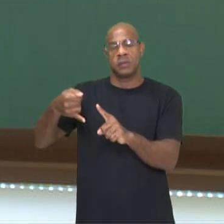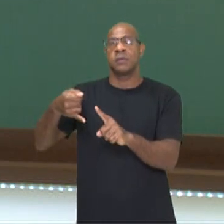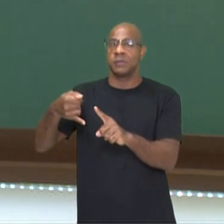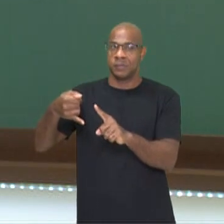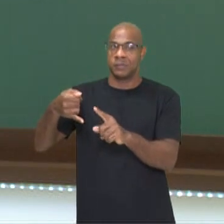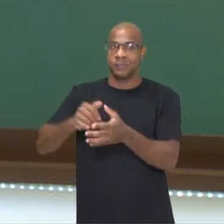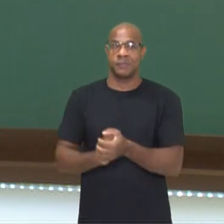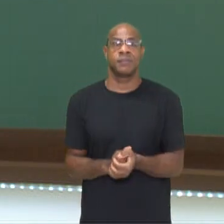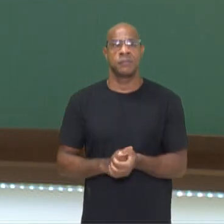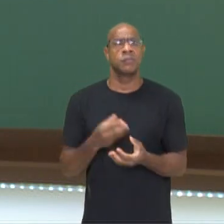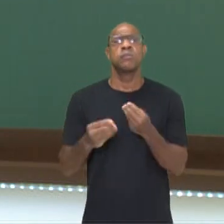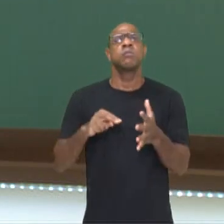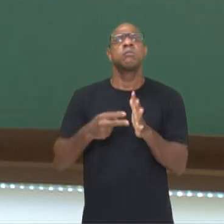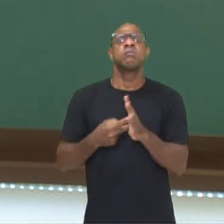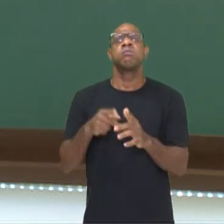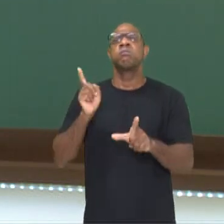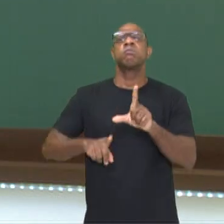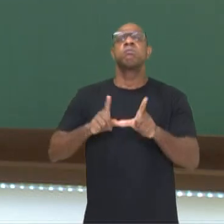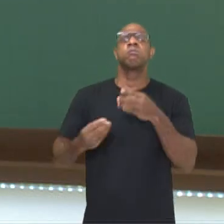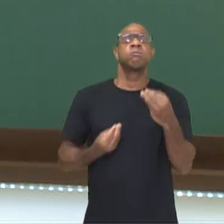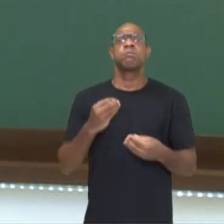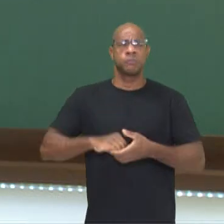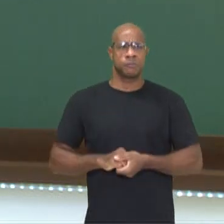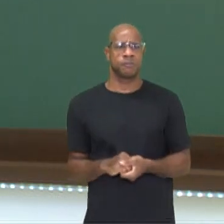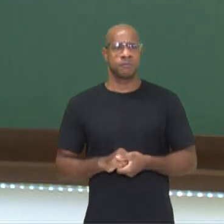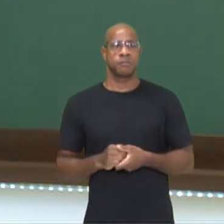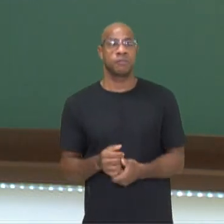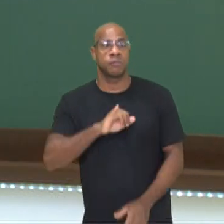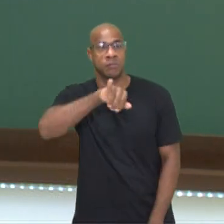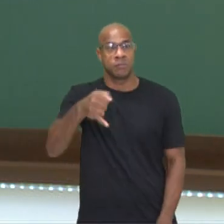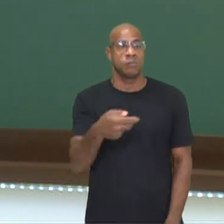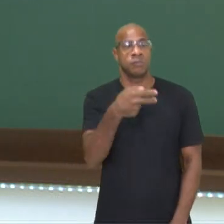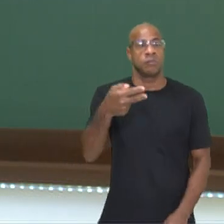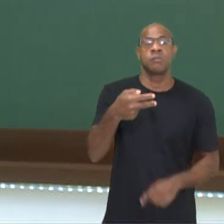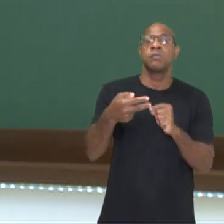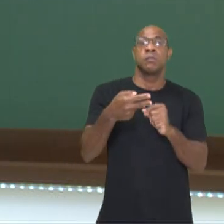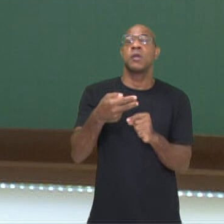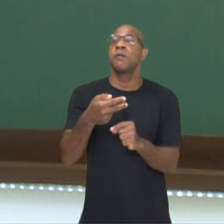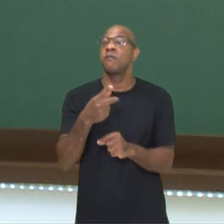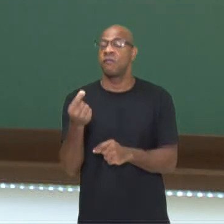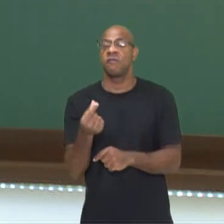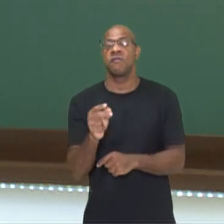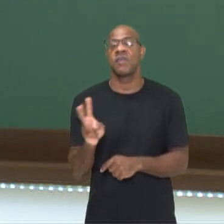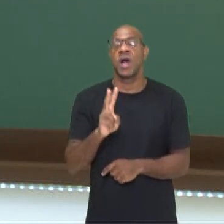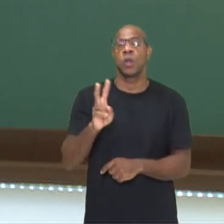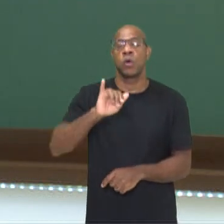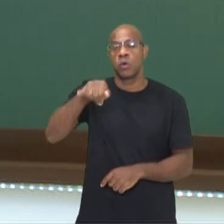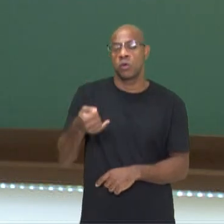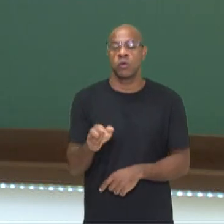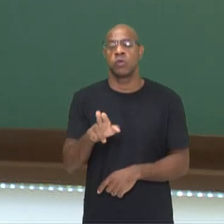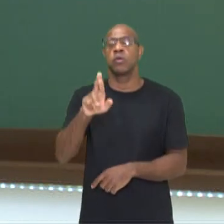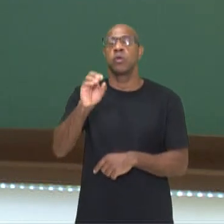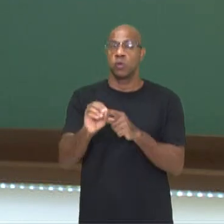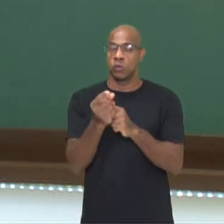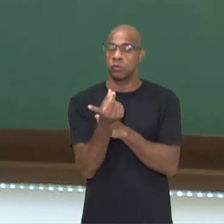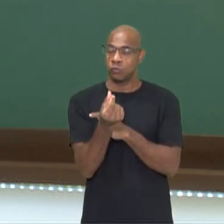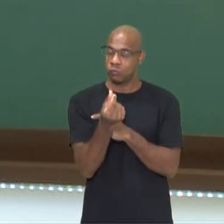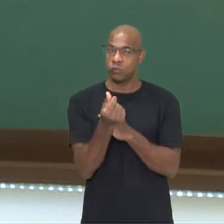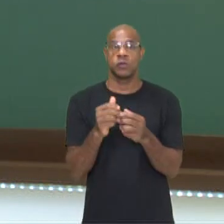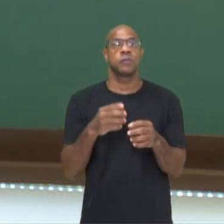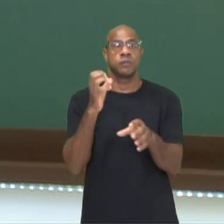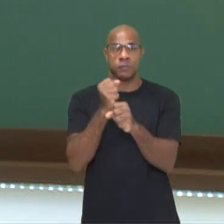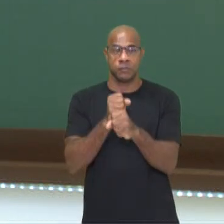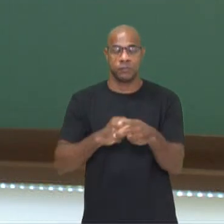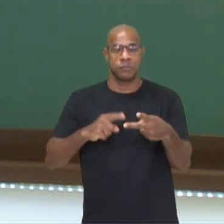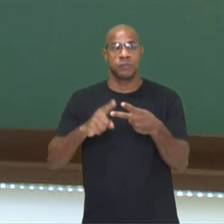significa esse monte de letra aqui? Então, vamos pensar. J é o valor do juro, tá? É em dinheiro, o juro que será